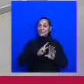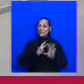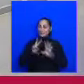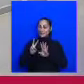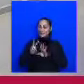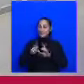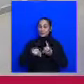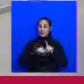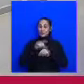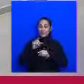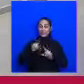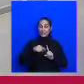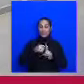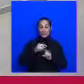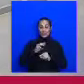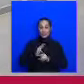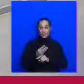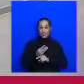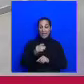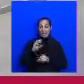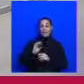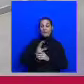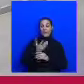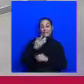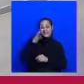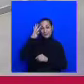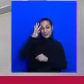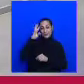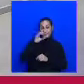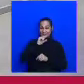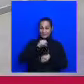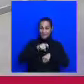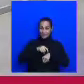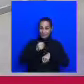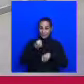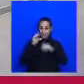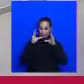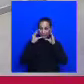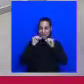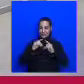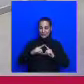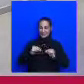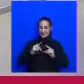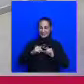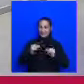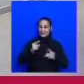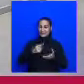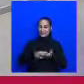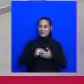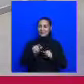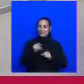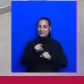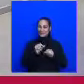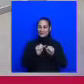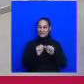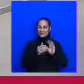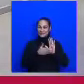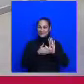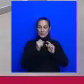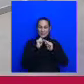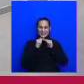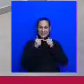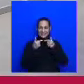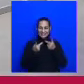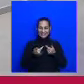os sorteios da Mais Milionária ocorrerão às quartas e aos sábados, às 20 horas, no horário de Brasília. Faça a sua aposta